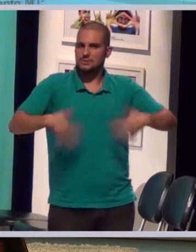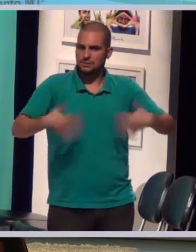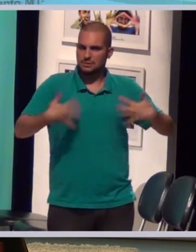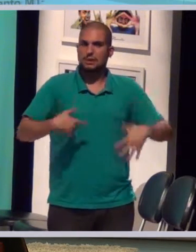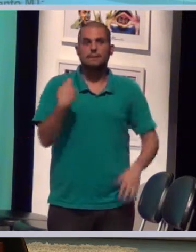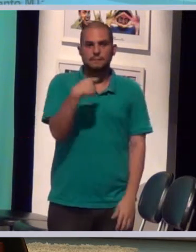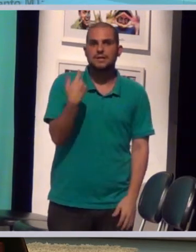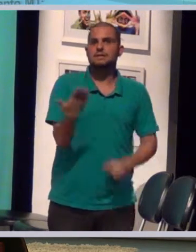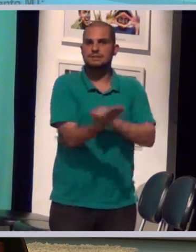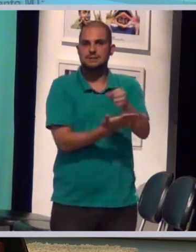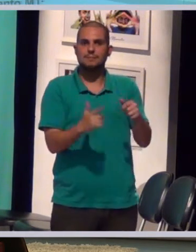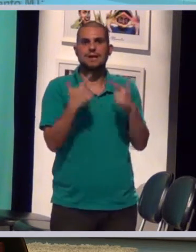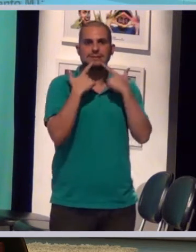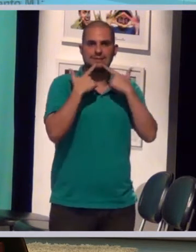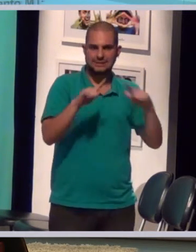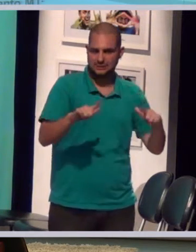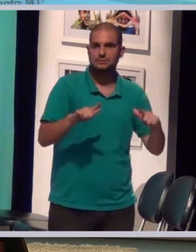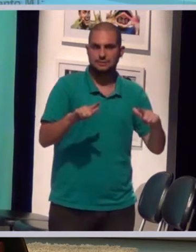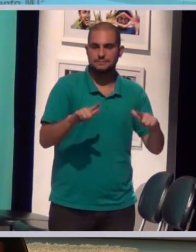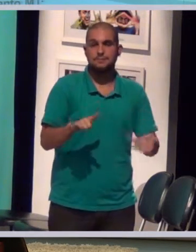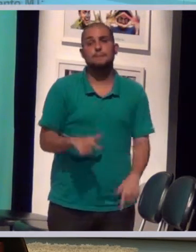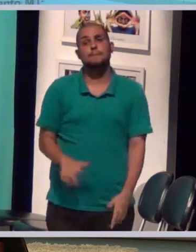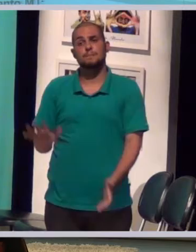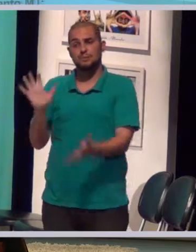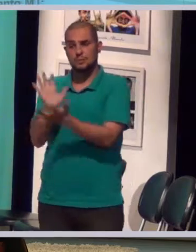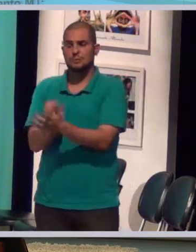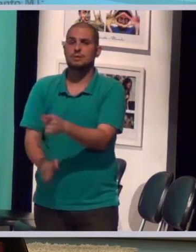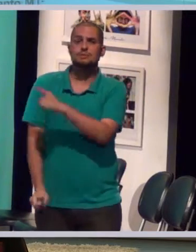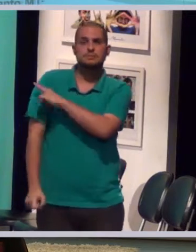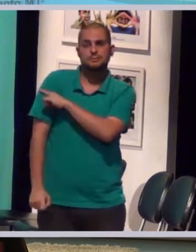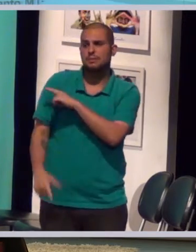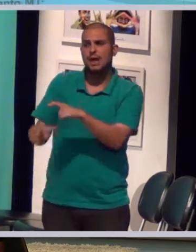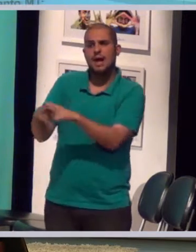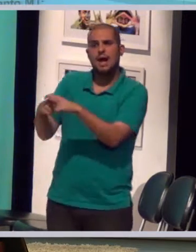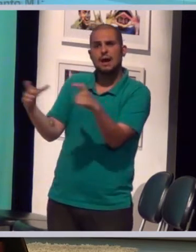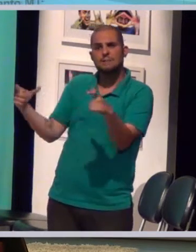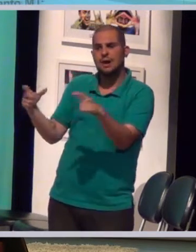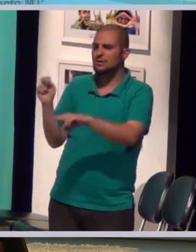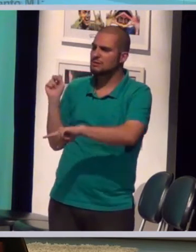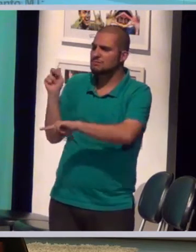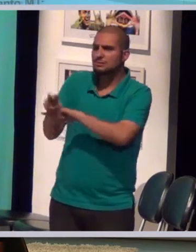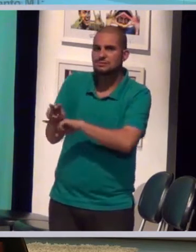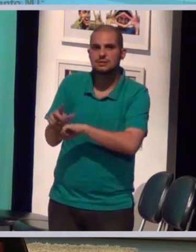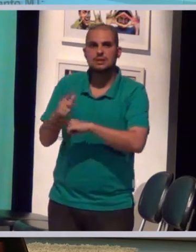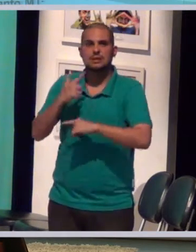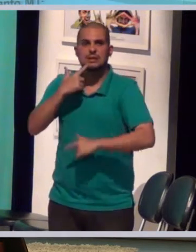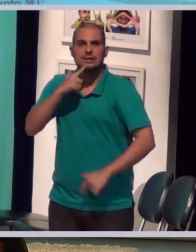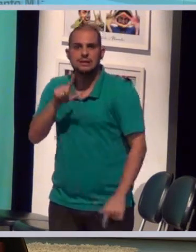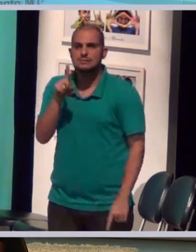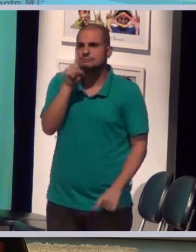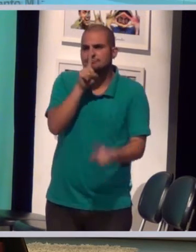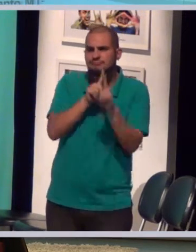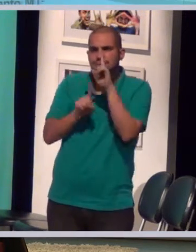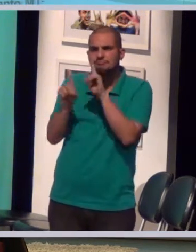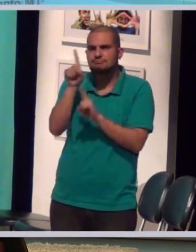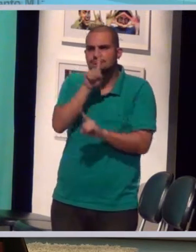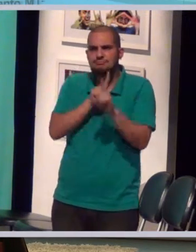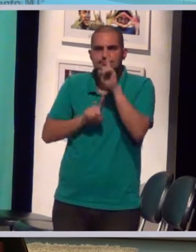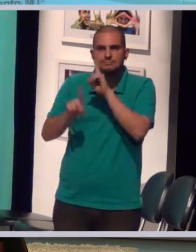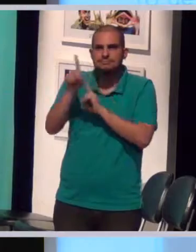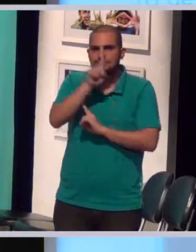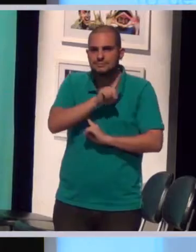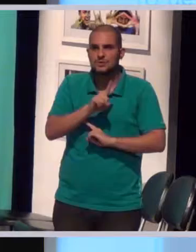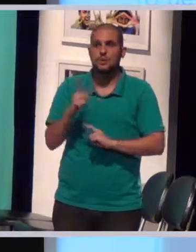linguagem, requer uso de língua. E as crianças do 1º ano, em geral, chegam com recursos muito escassos de língua. Então, fica